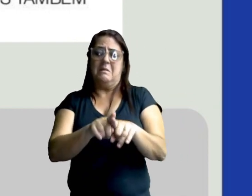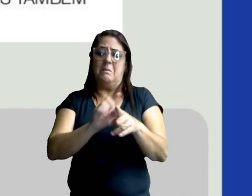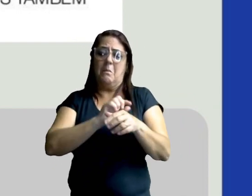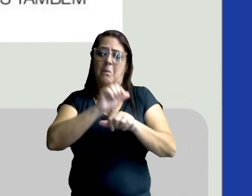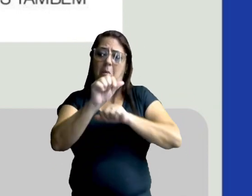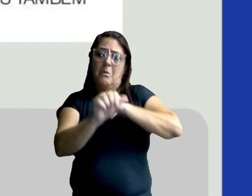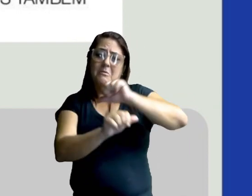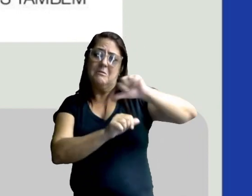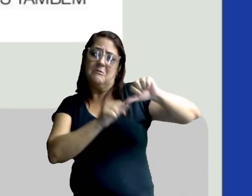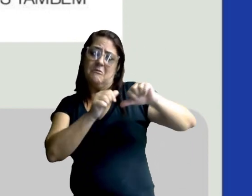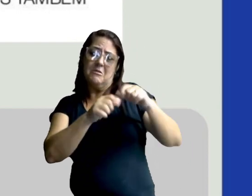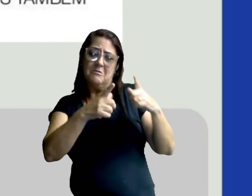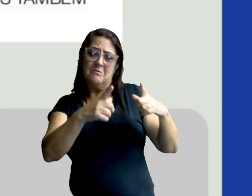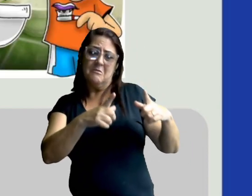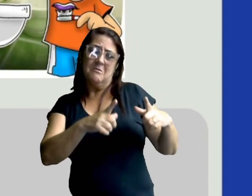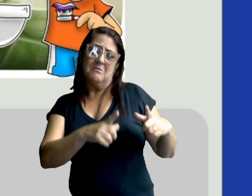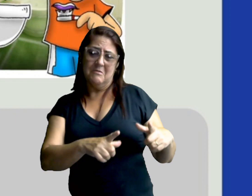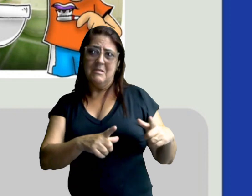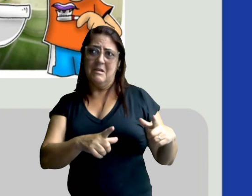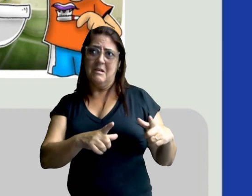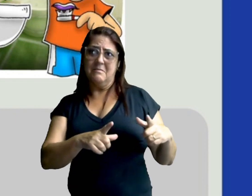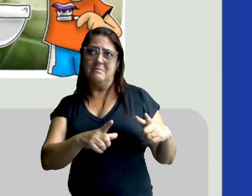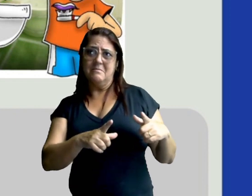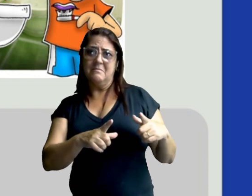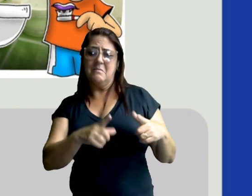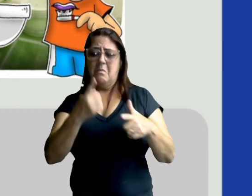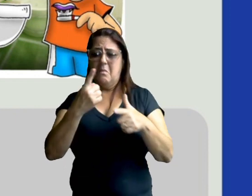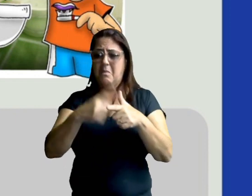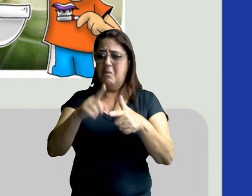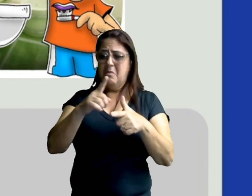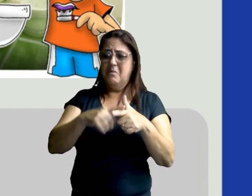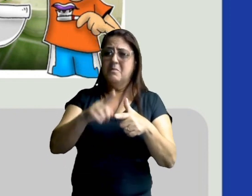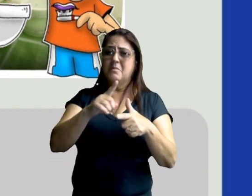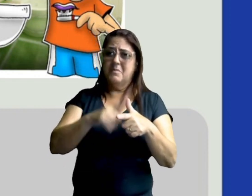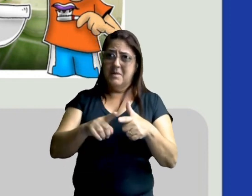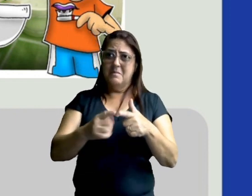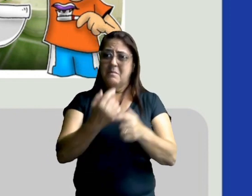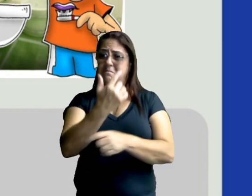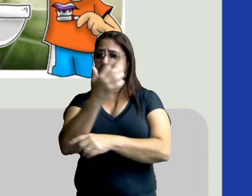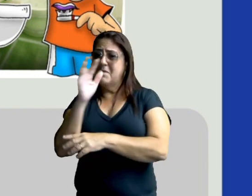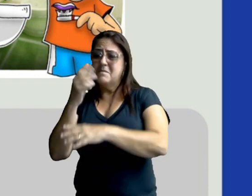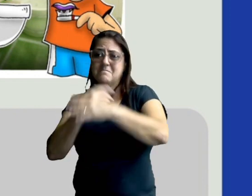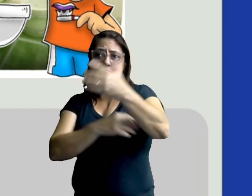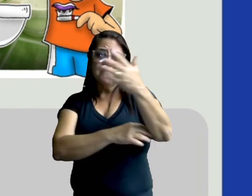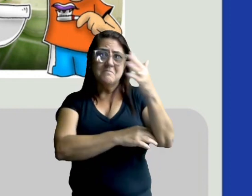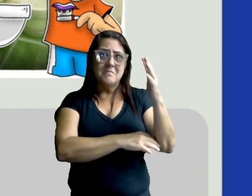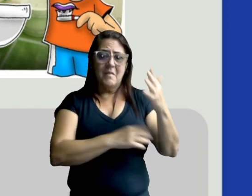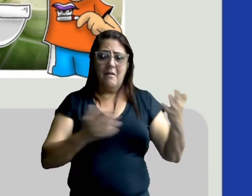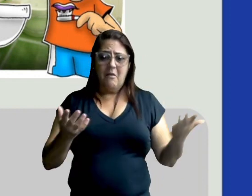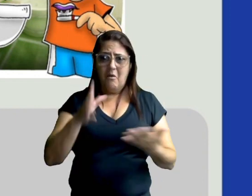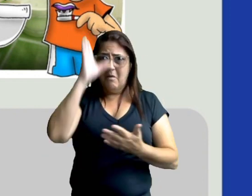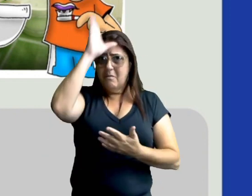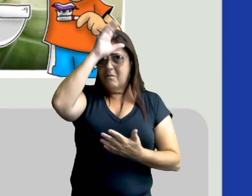o ambiente, pode trazer muitos prejuízos. E agora nós vamos aprender algumas